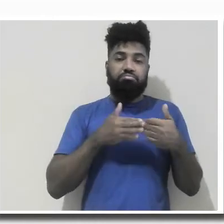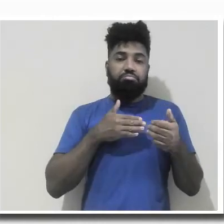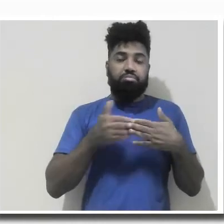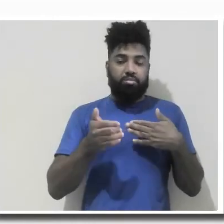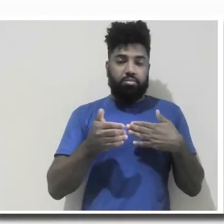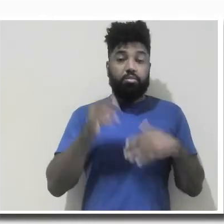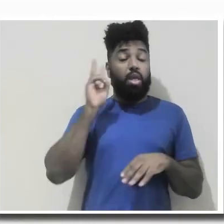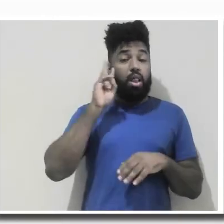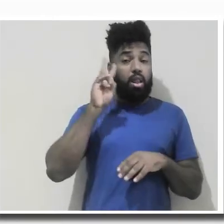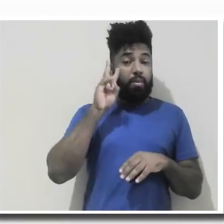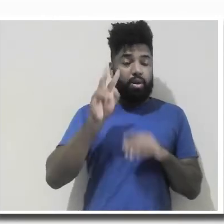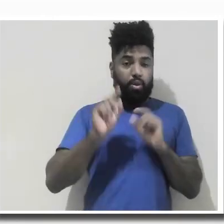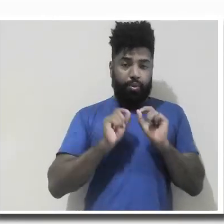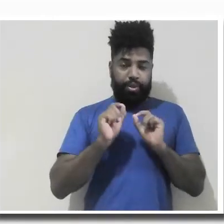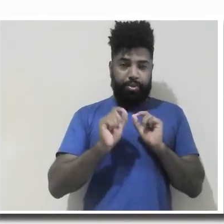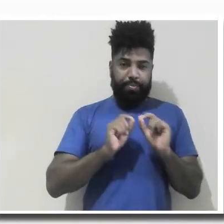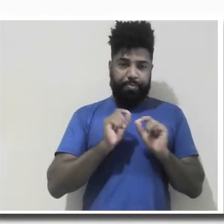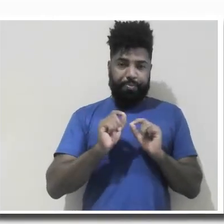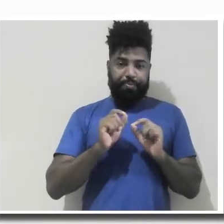Lembrando